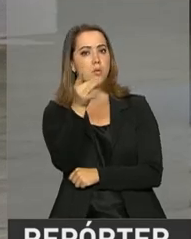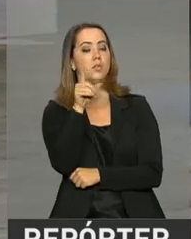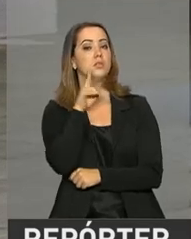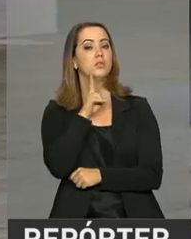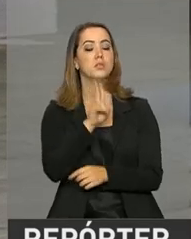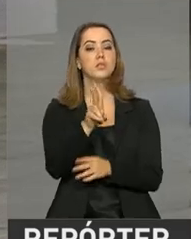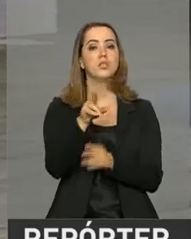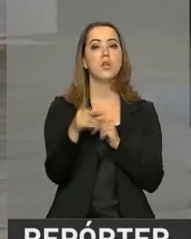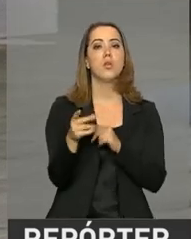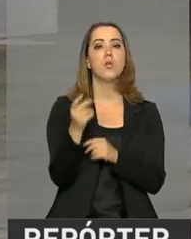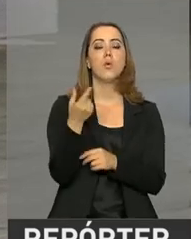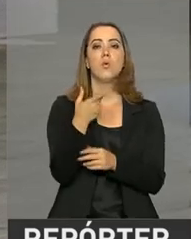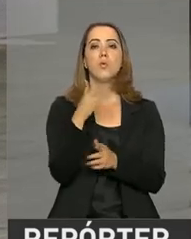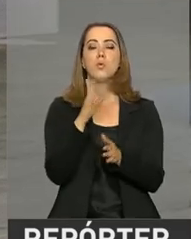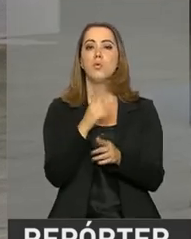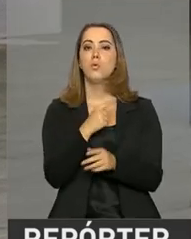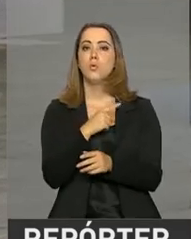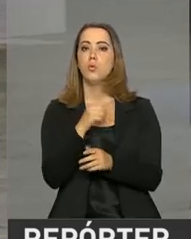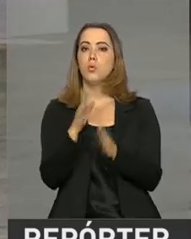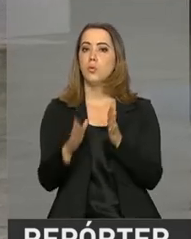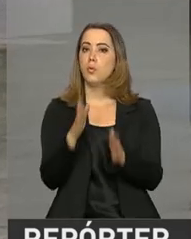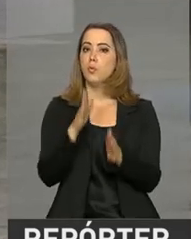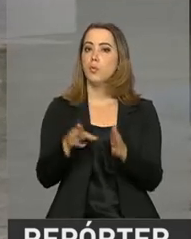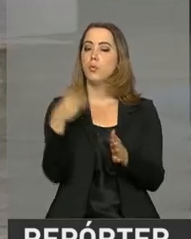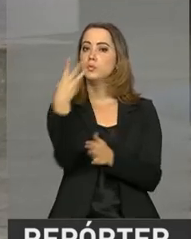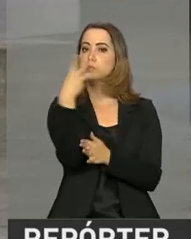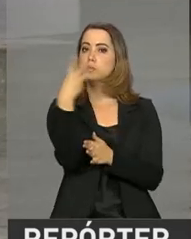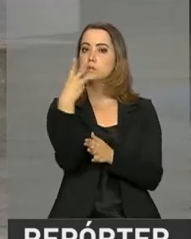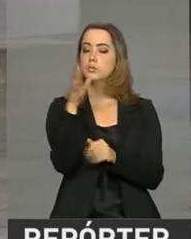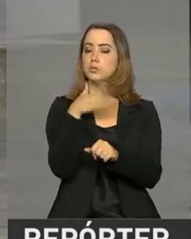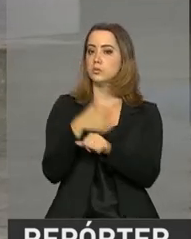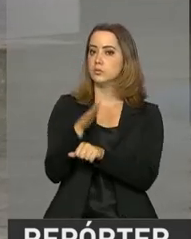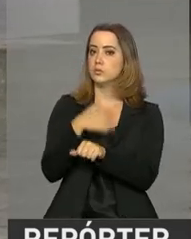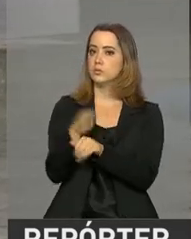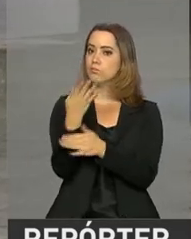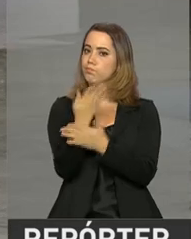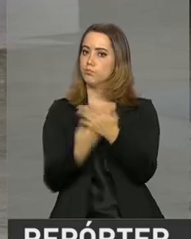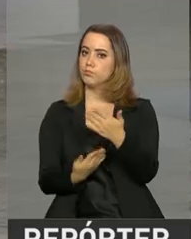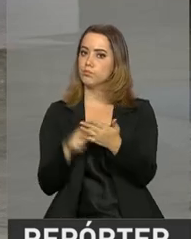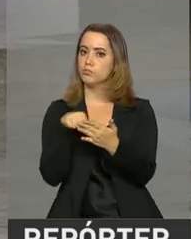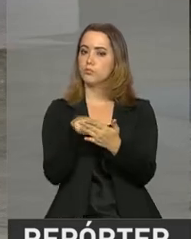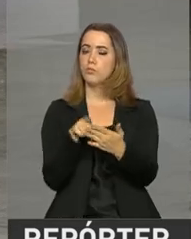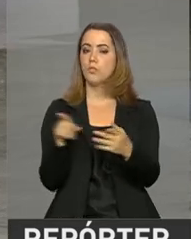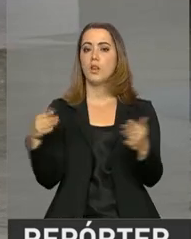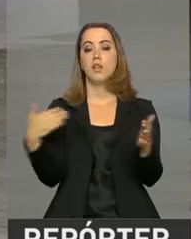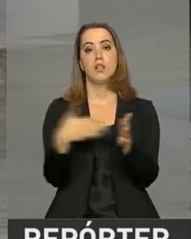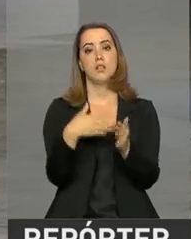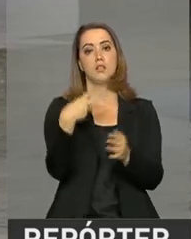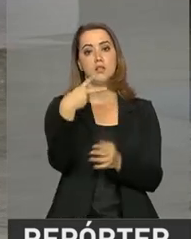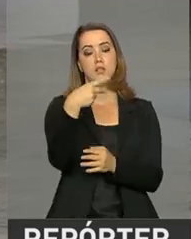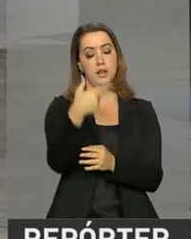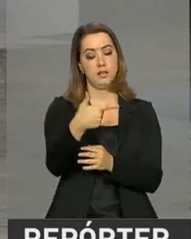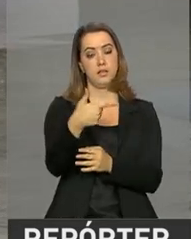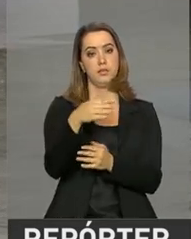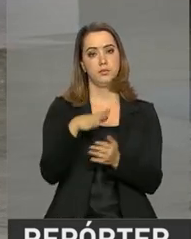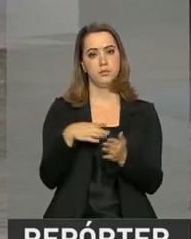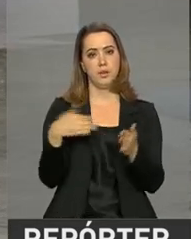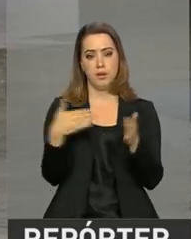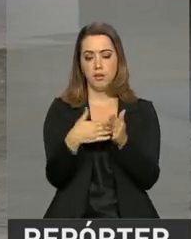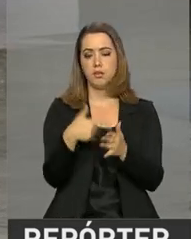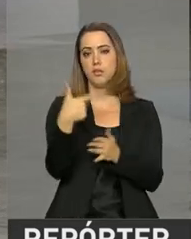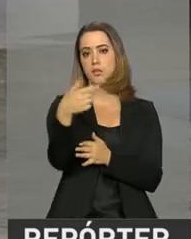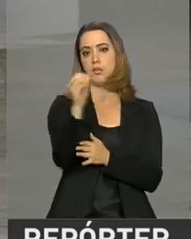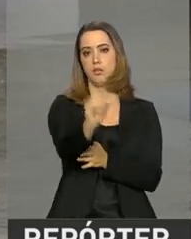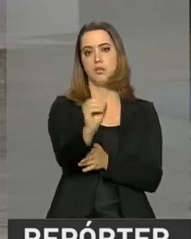até quanto vai durar esse terceiro simulado do Enem ou seja até às 20 horas deste domingo